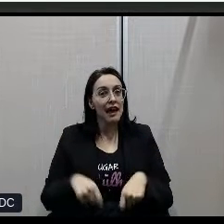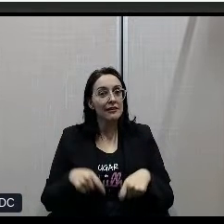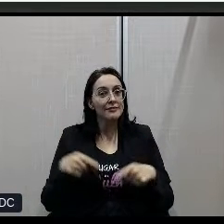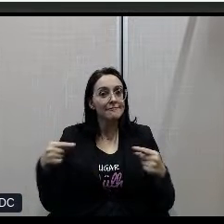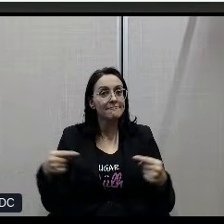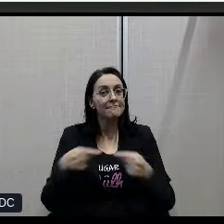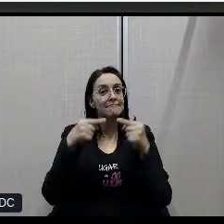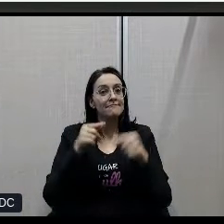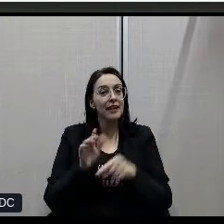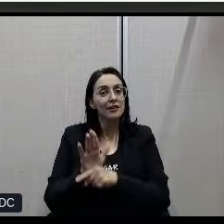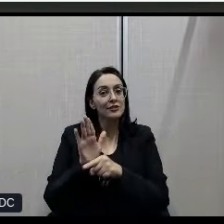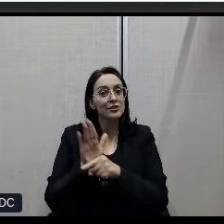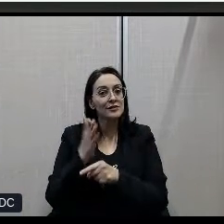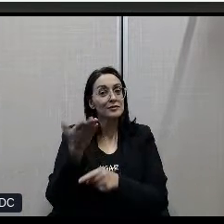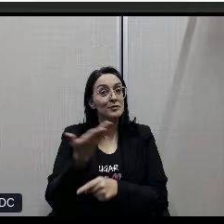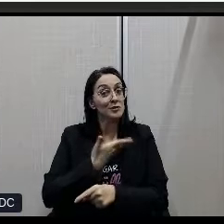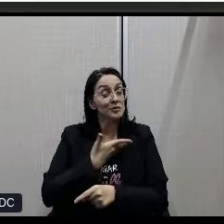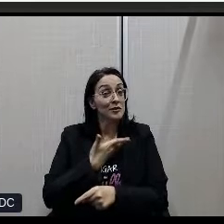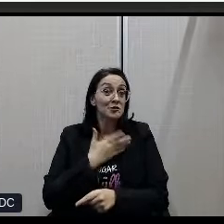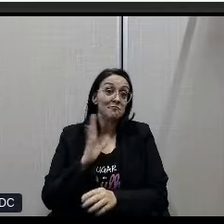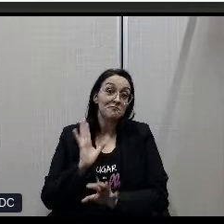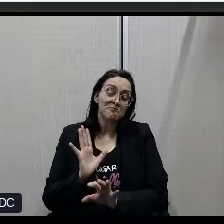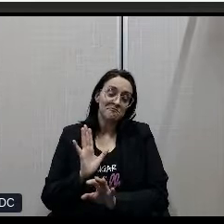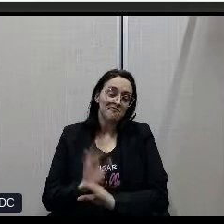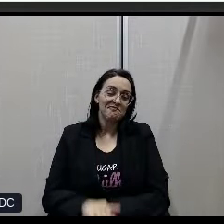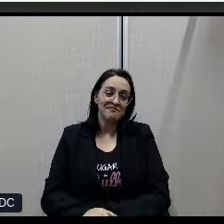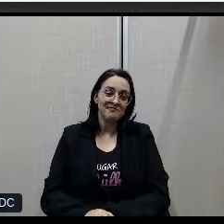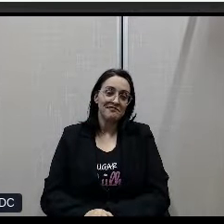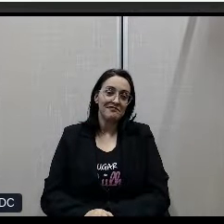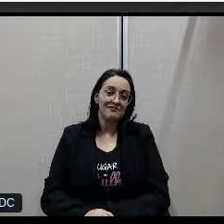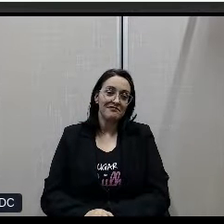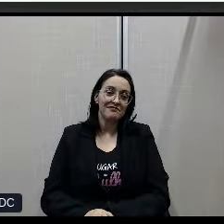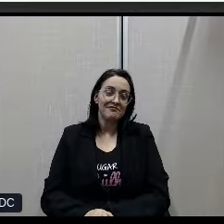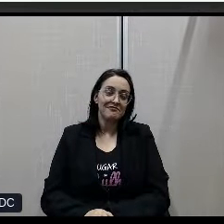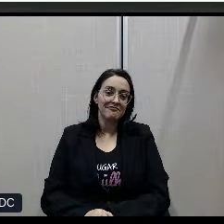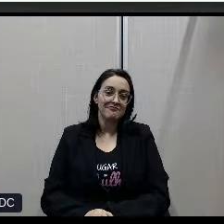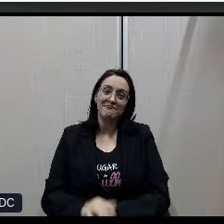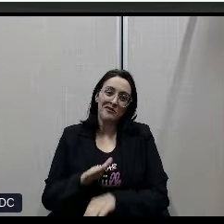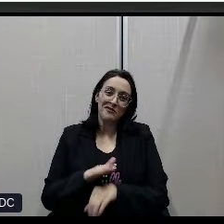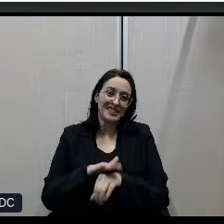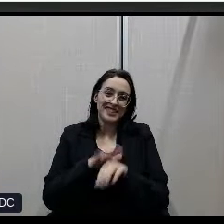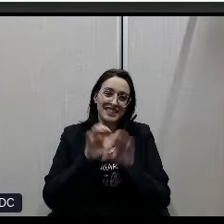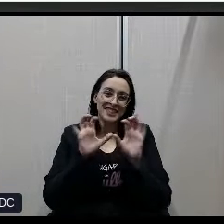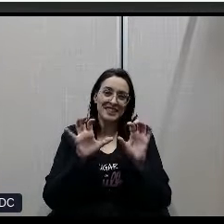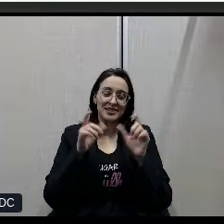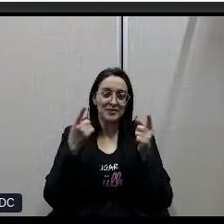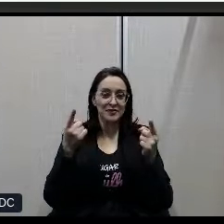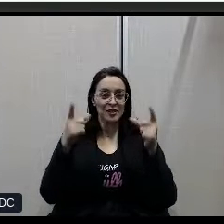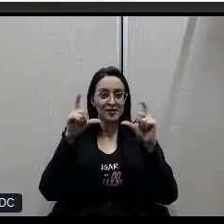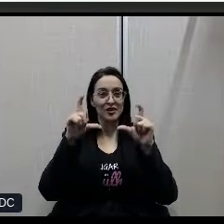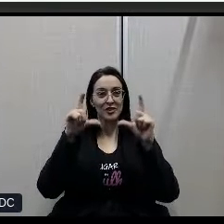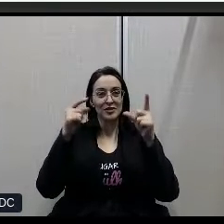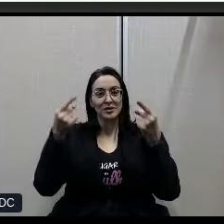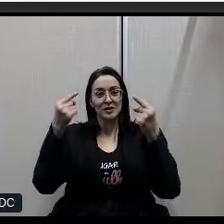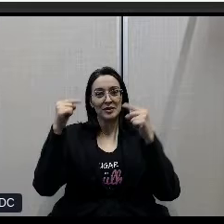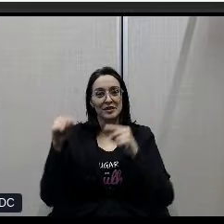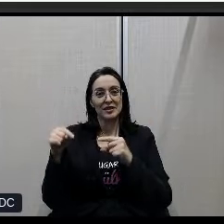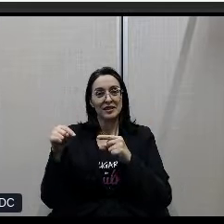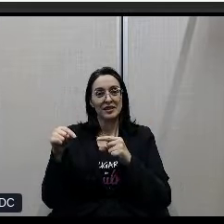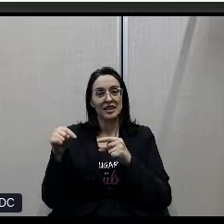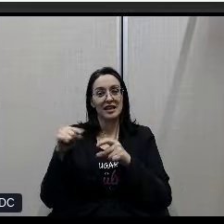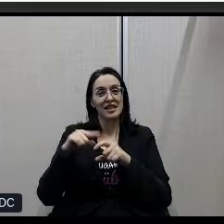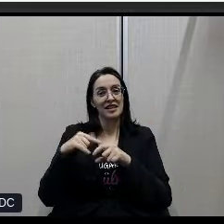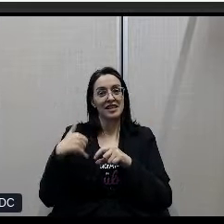lá, ajudar o meu amigo de alguma forma. E foi isso que eu fiz. Na foto abaixo está eu, com os